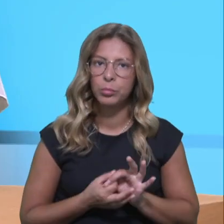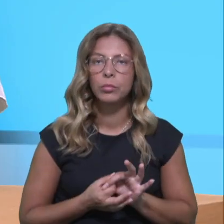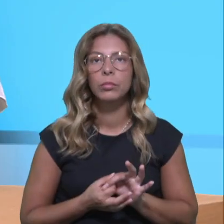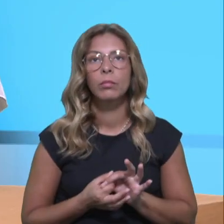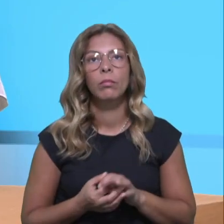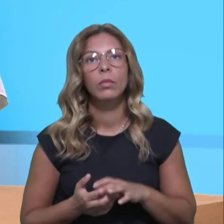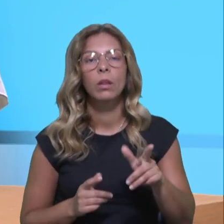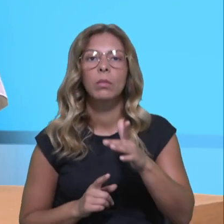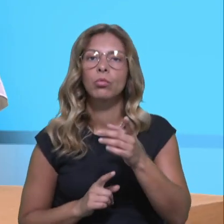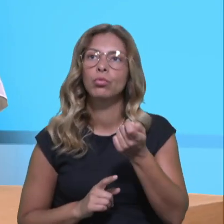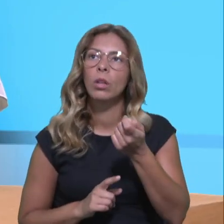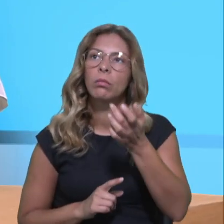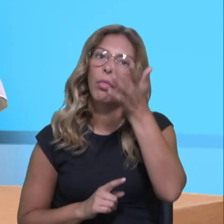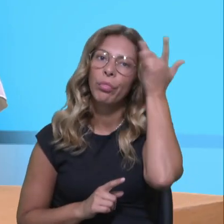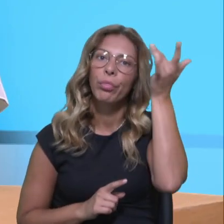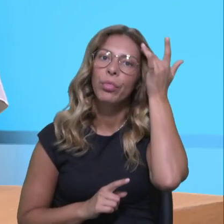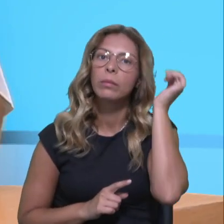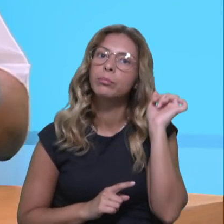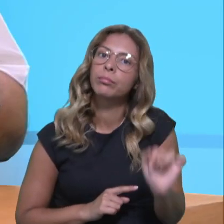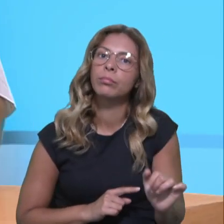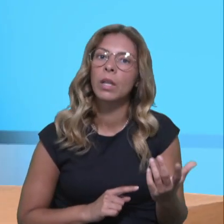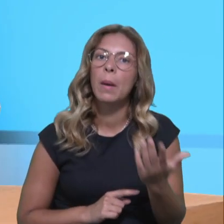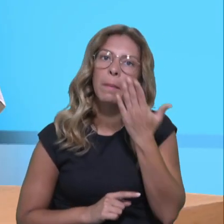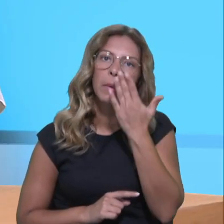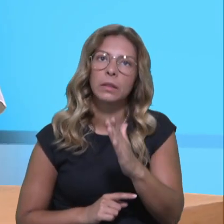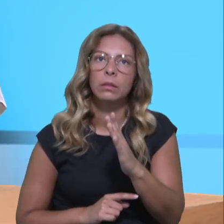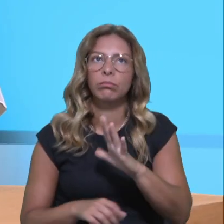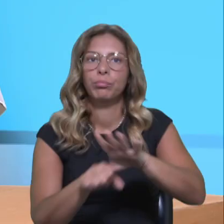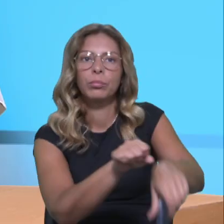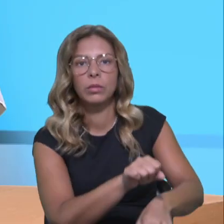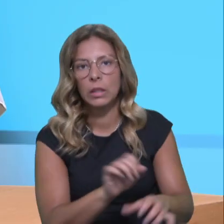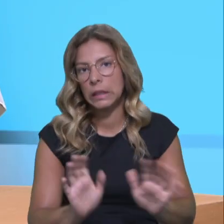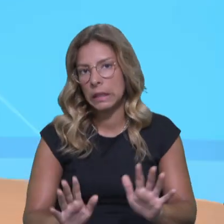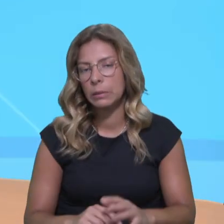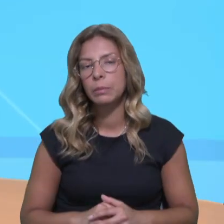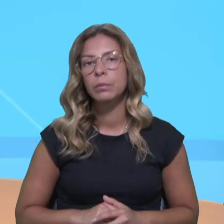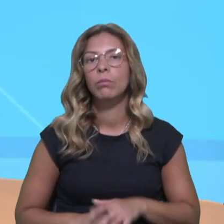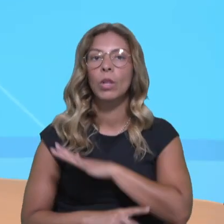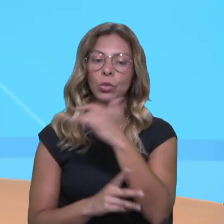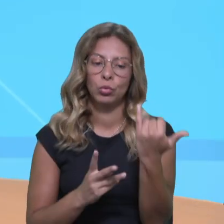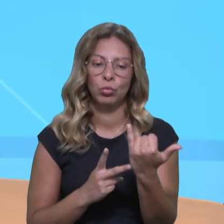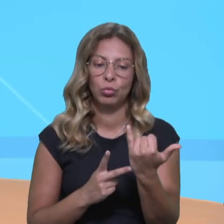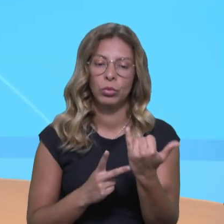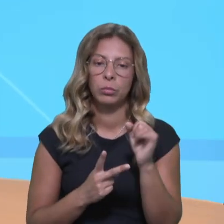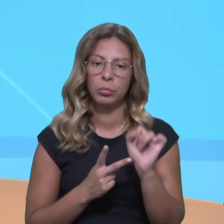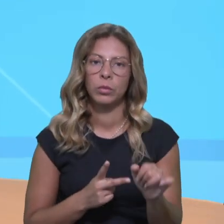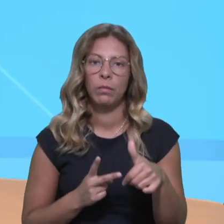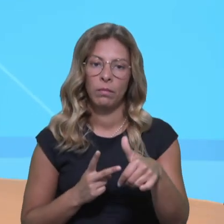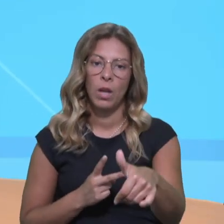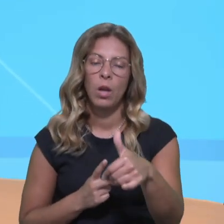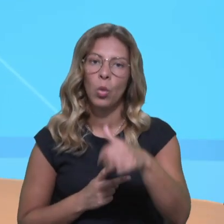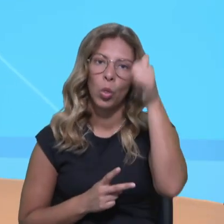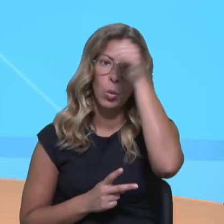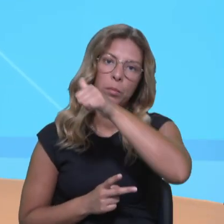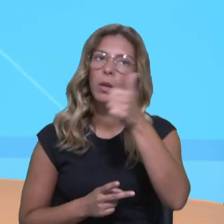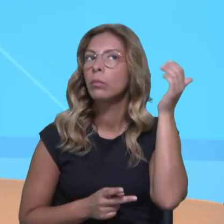pela facilidade e por isso Deus a queria destruir. Na segunda parte do texto do Evangelho que se escuta nas missas deste domingo, há também